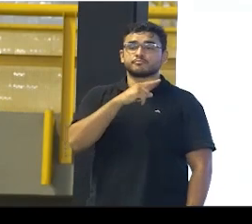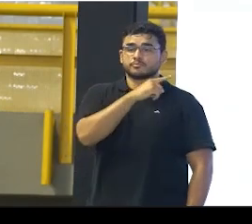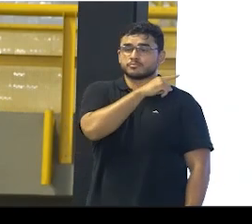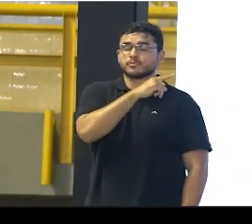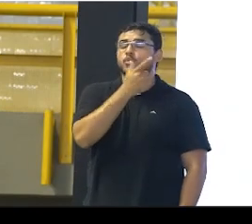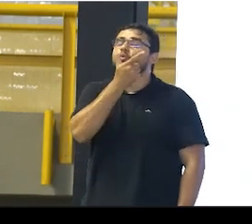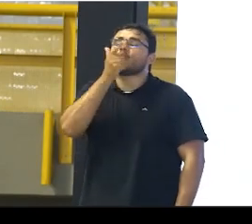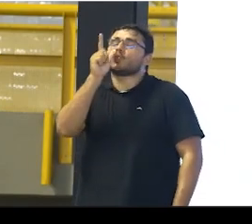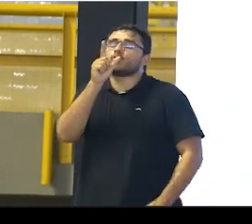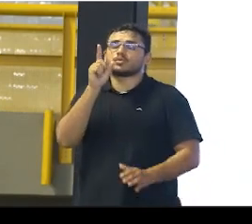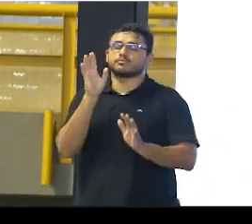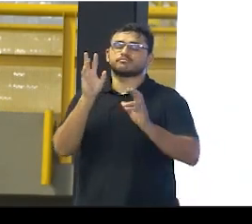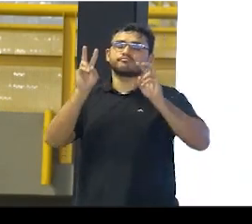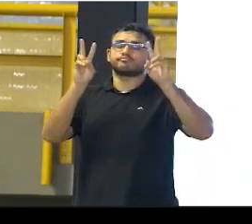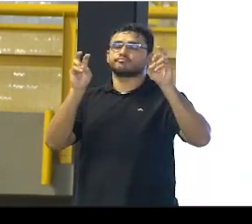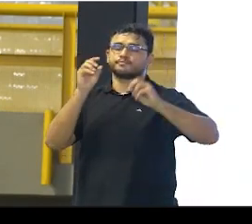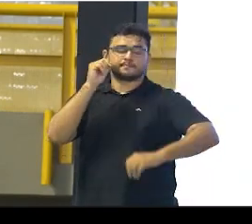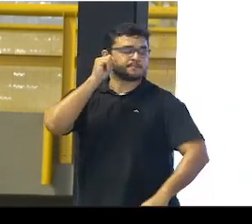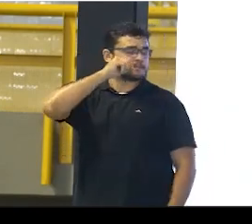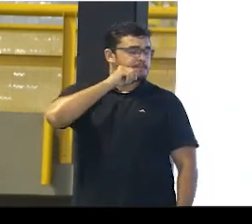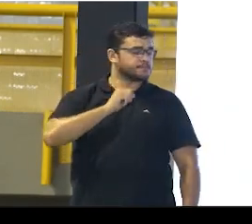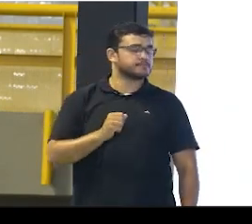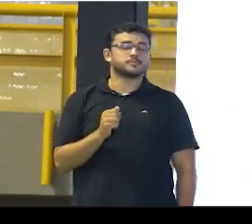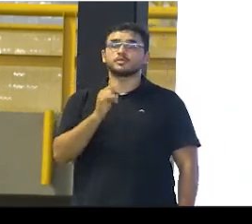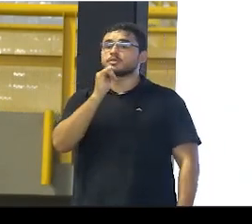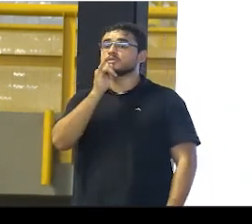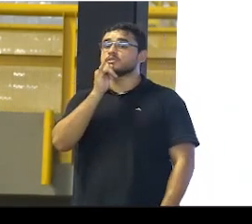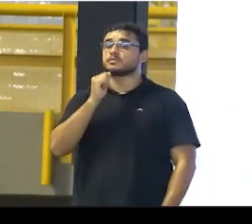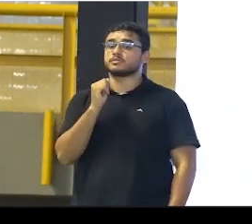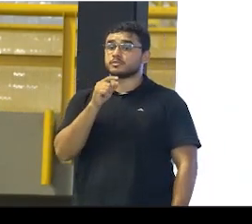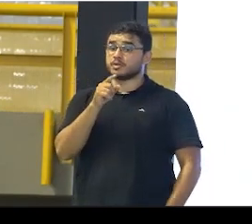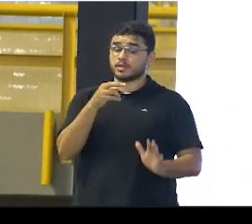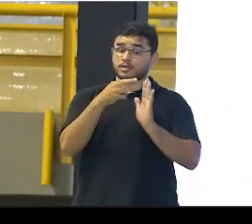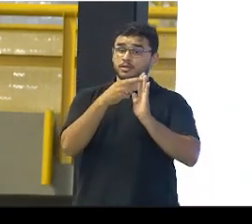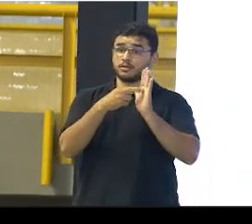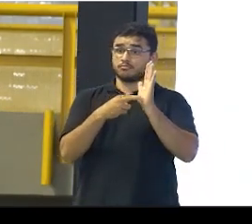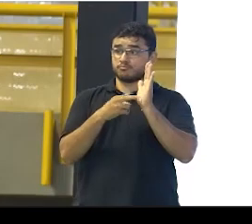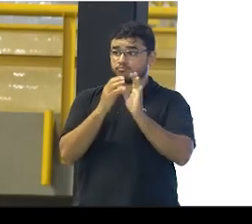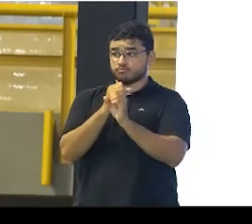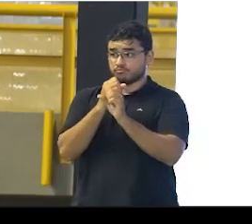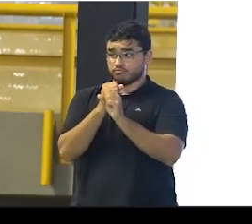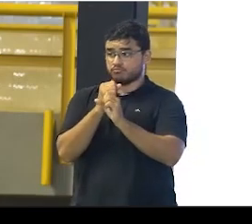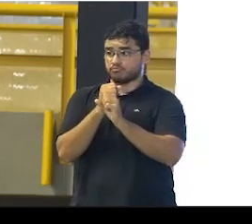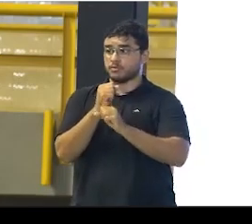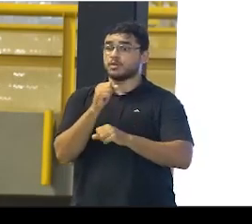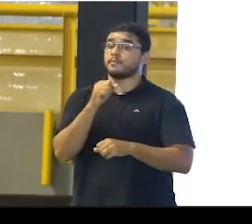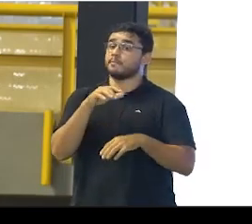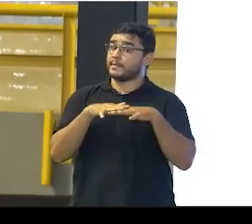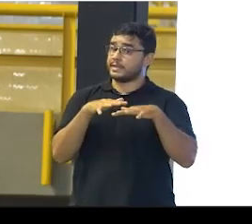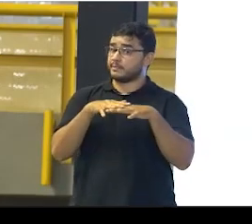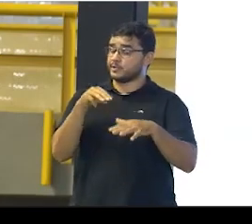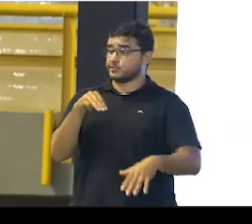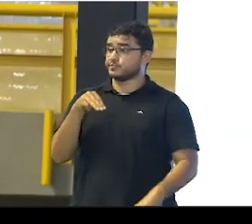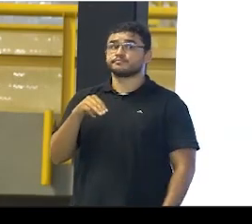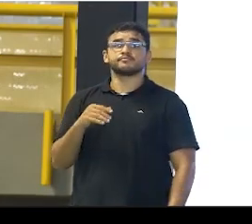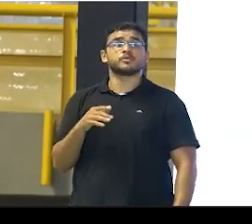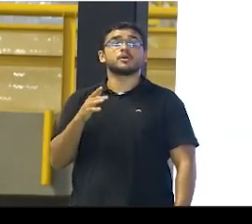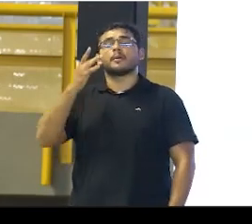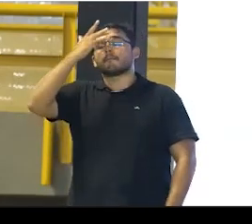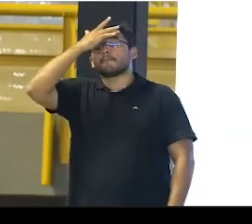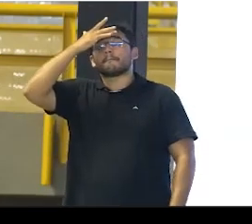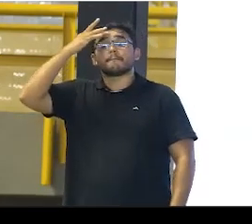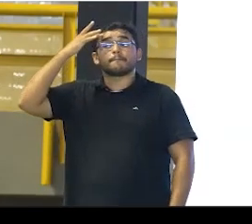altura relativa à hipotenusa é A raiz de 3 sobre 2. Como a altura é a